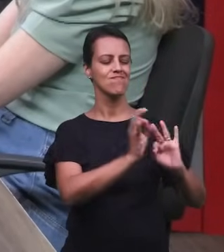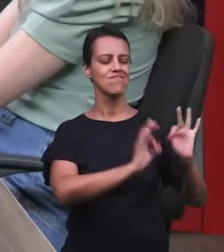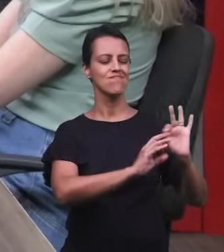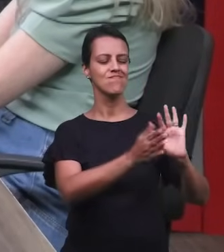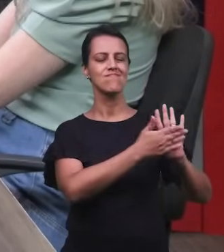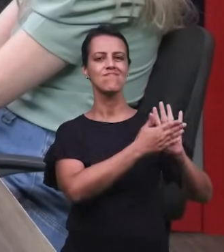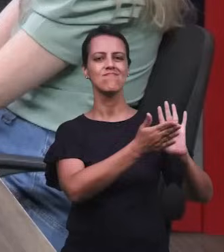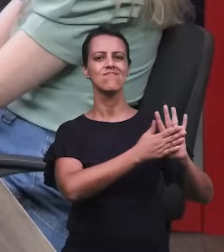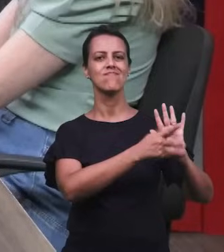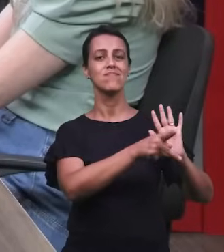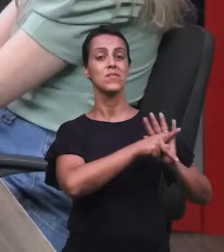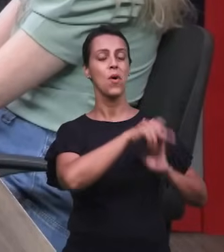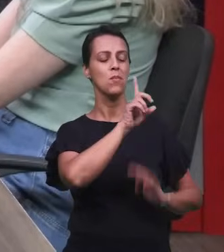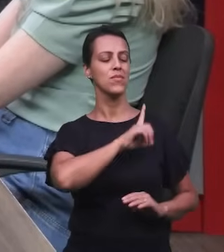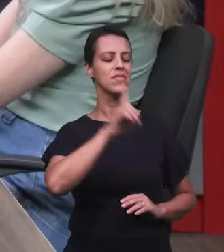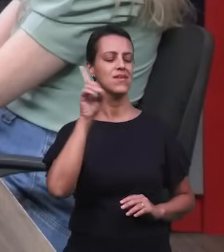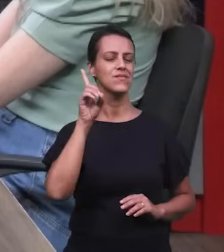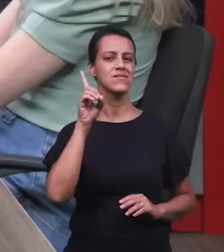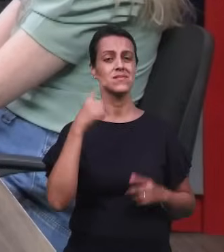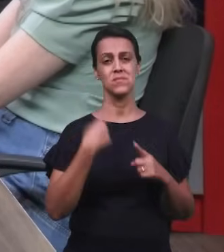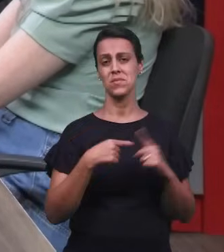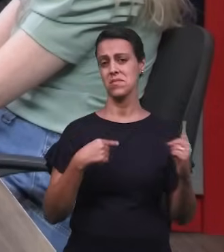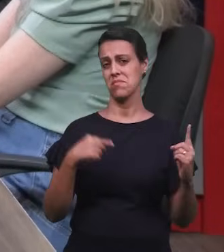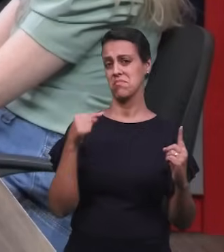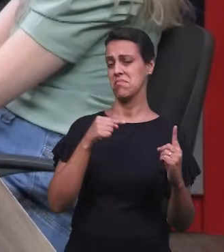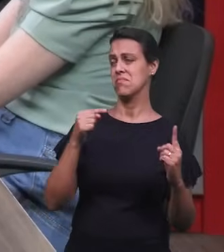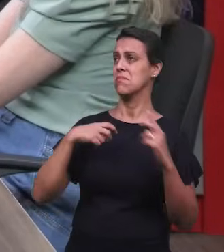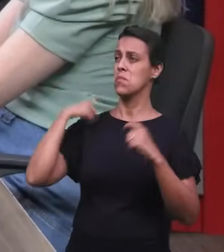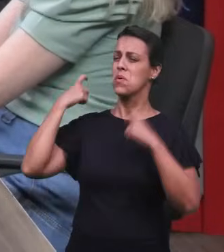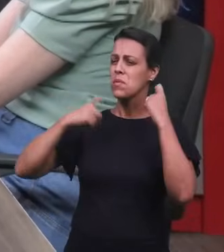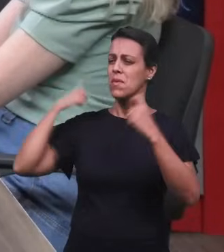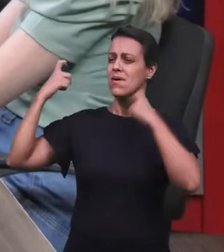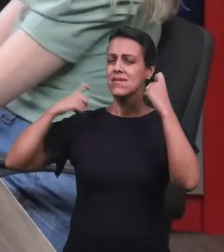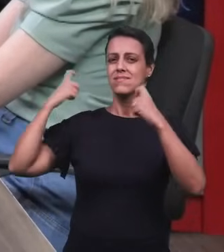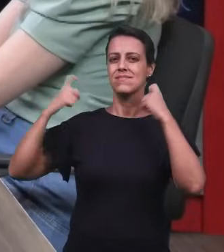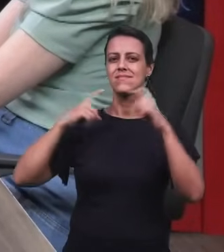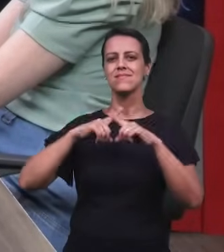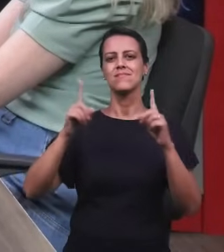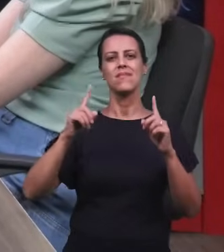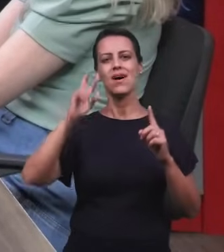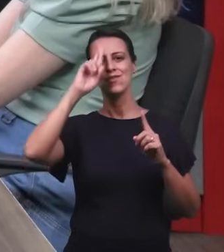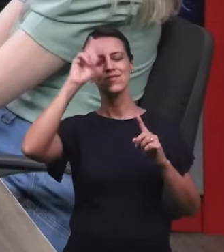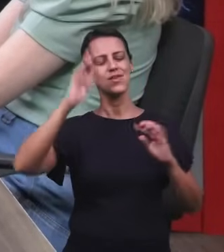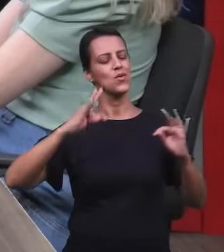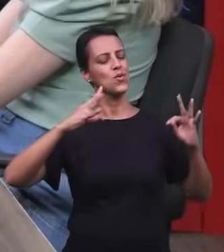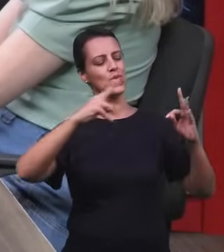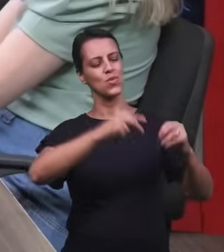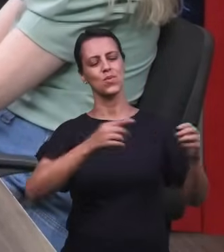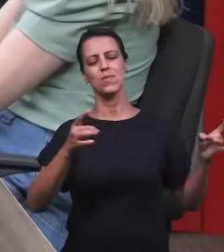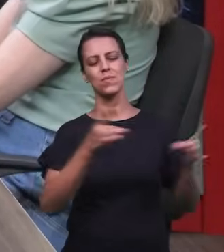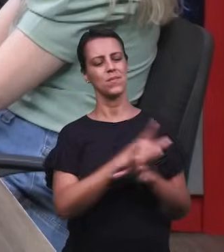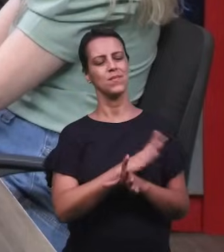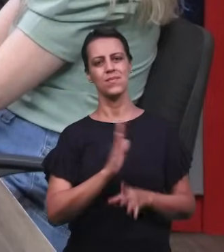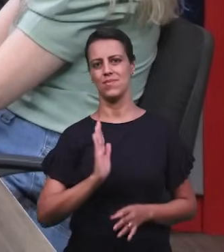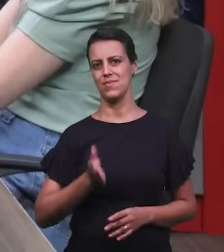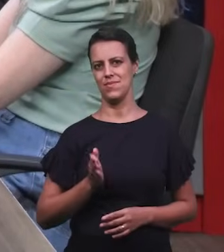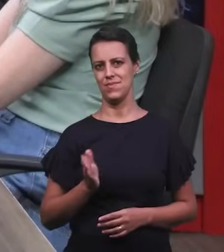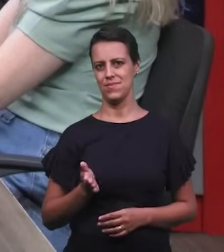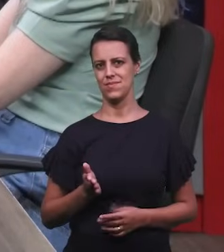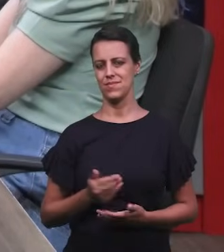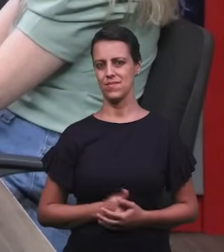Deus. Ele estava preocupado ali, mas tudo estava na economia do Senhor, né?